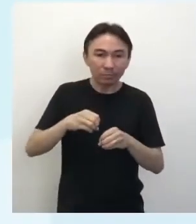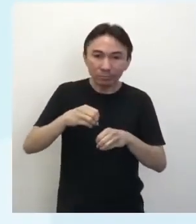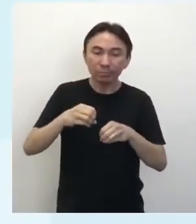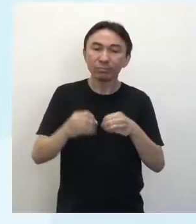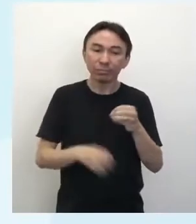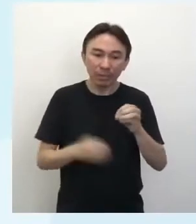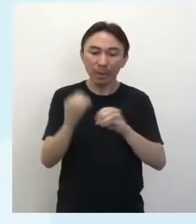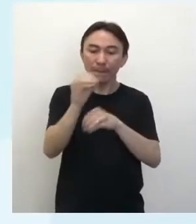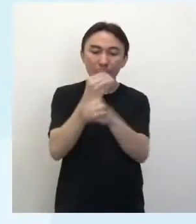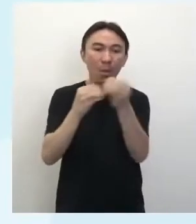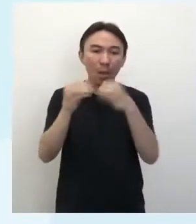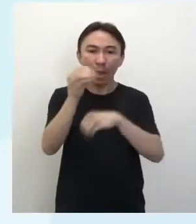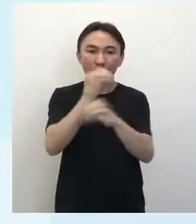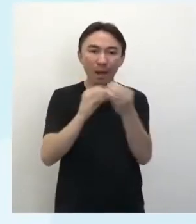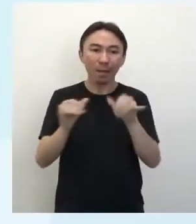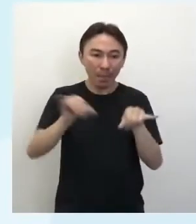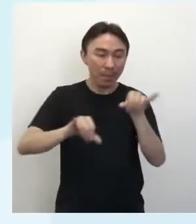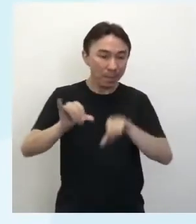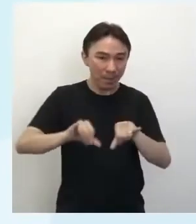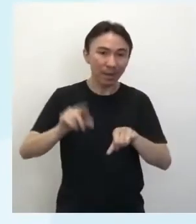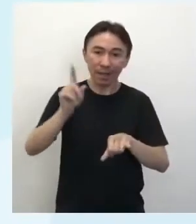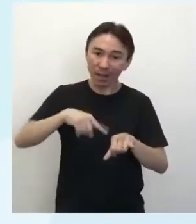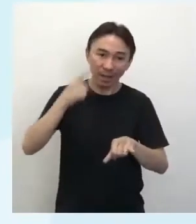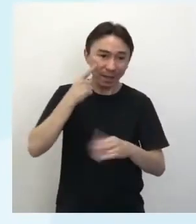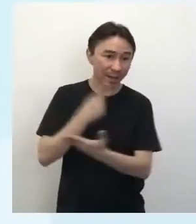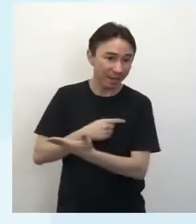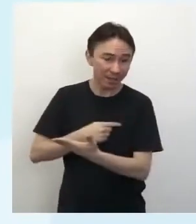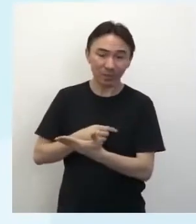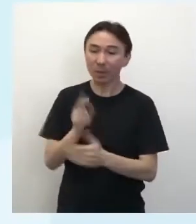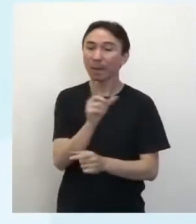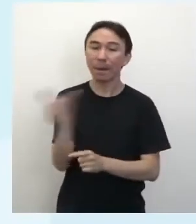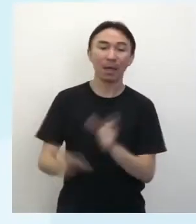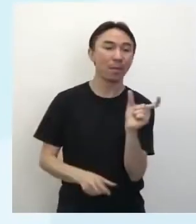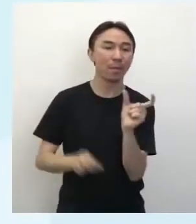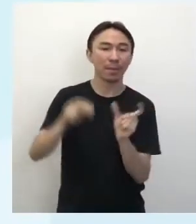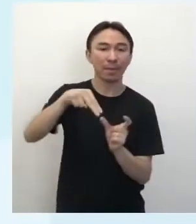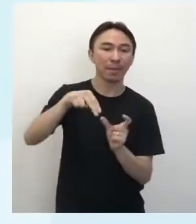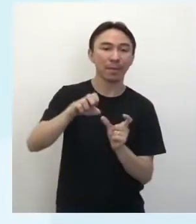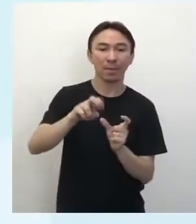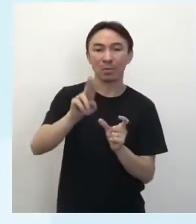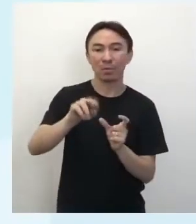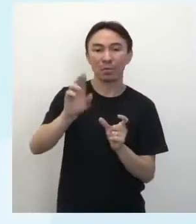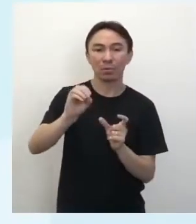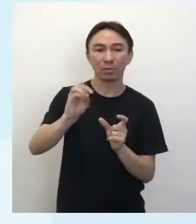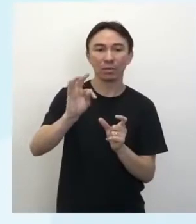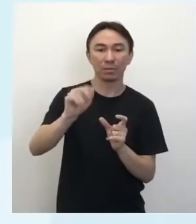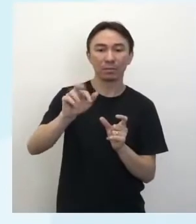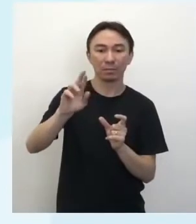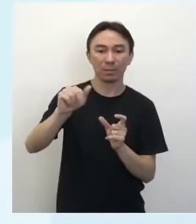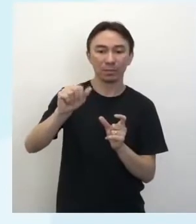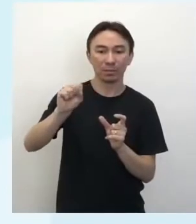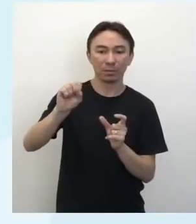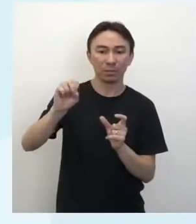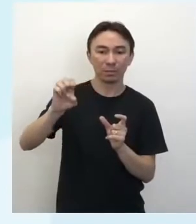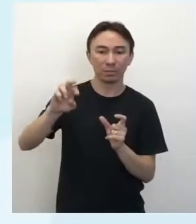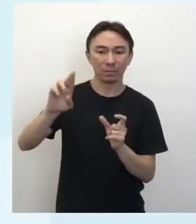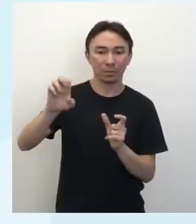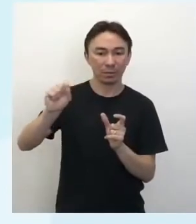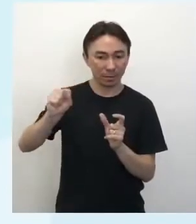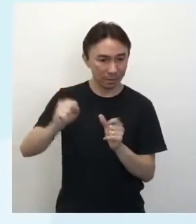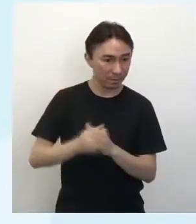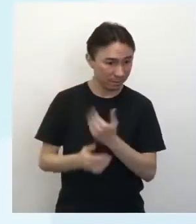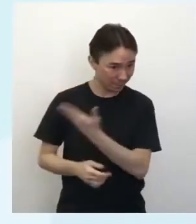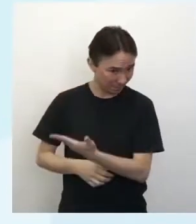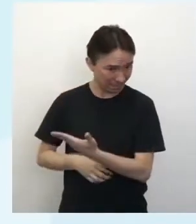chama de neurotransmissores. Tá? Então, ele é elétrico até aqui, daqui para lá vai passar neurotransmissores, né? E aí